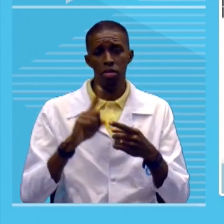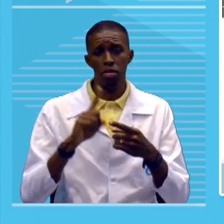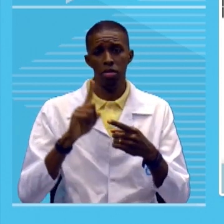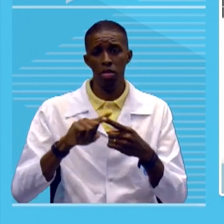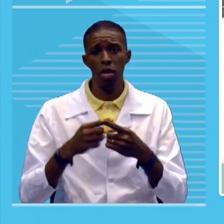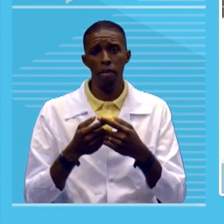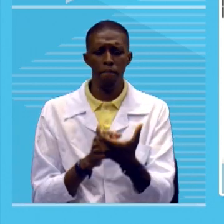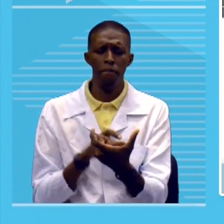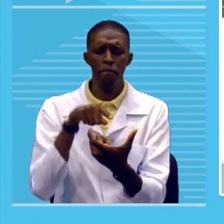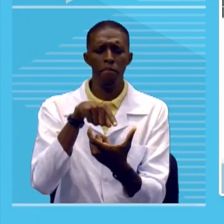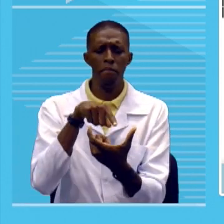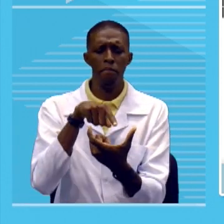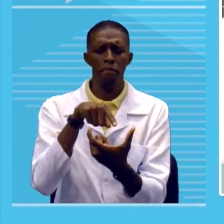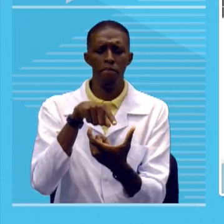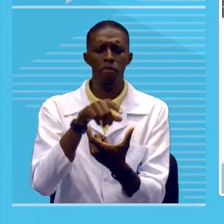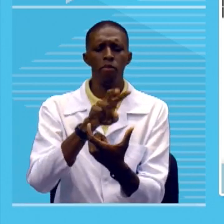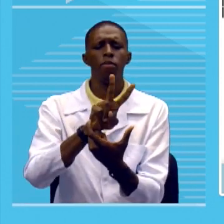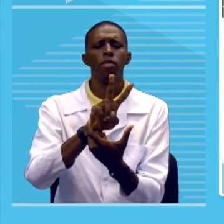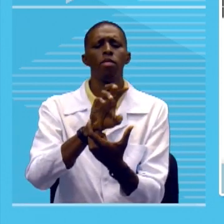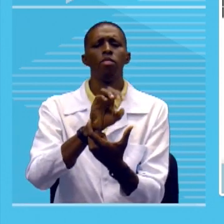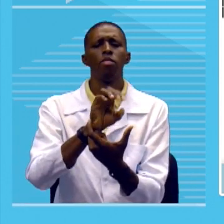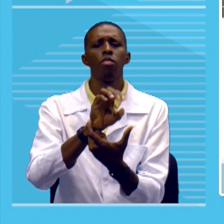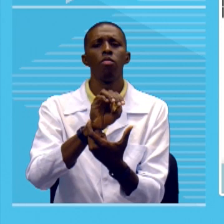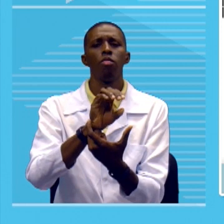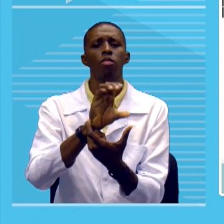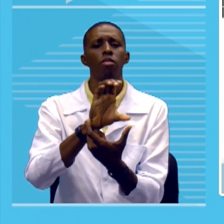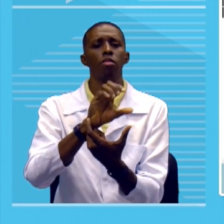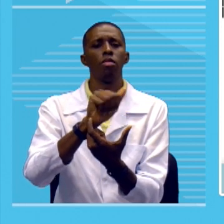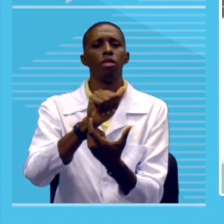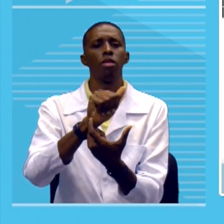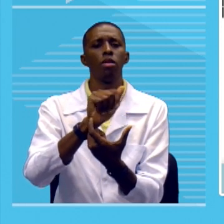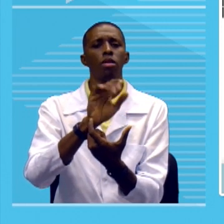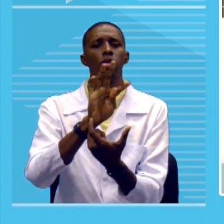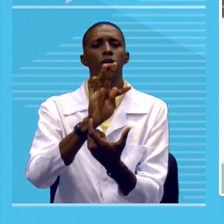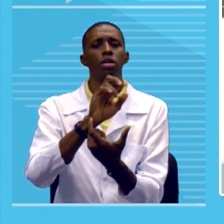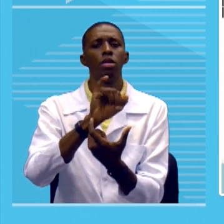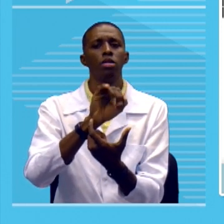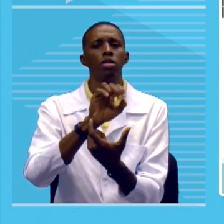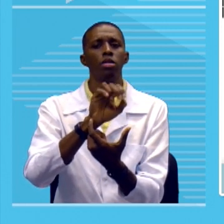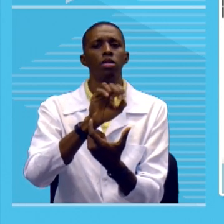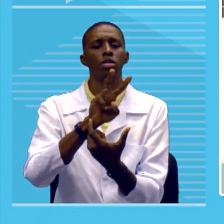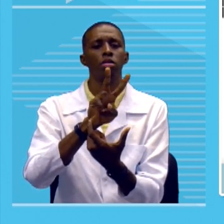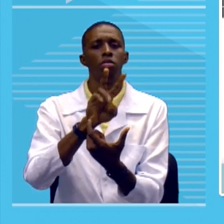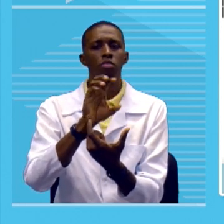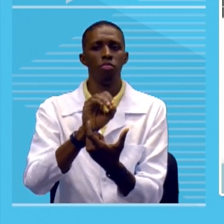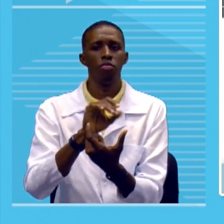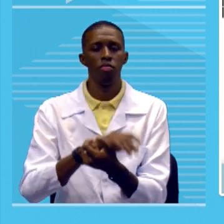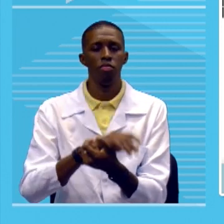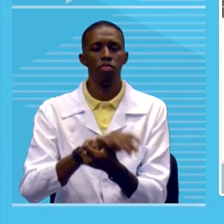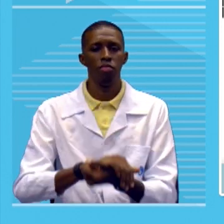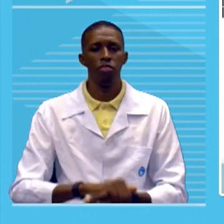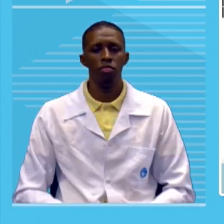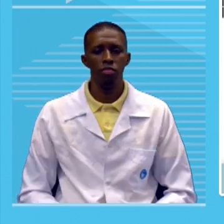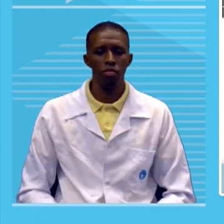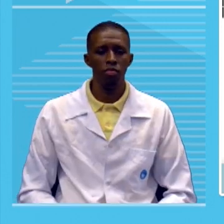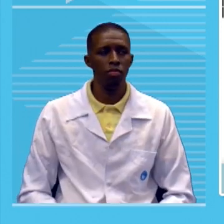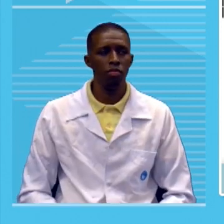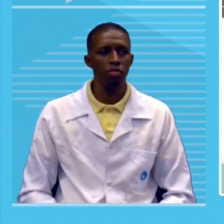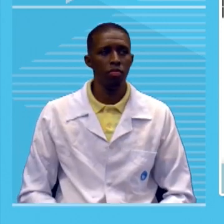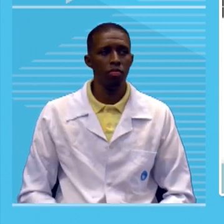vocativo. O que é o vocativo? É o termo usado para chamar a atenção. Emanuel. Ei,